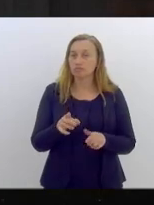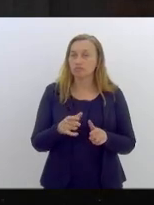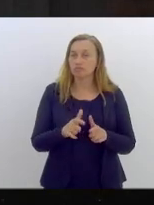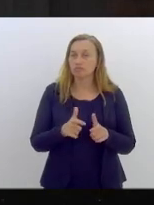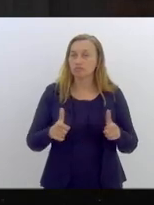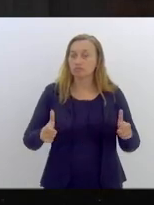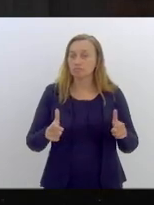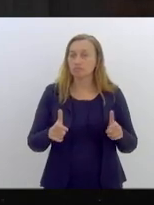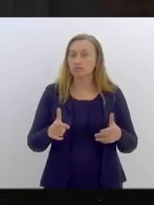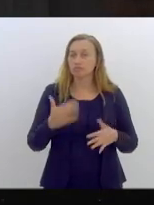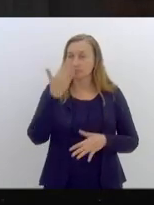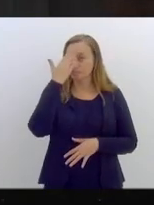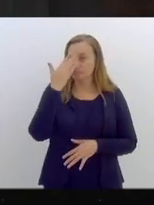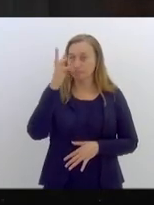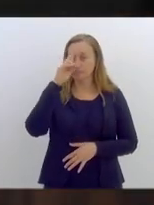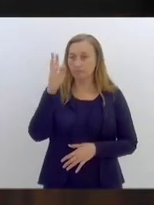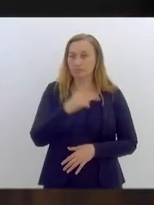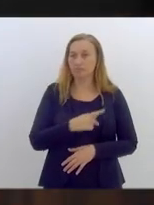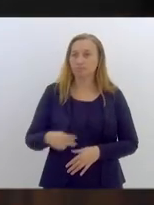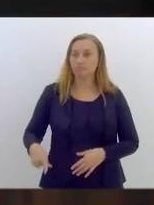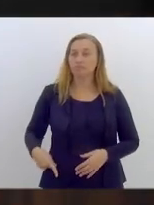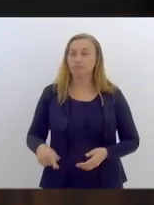obrigado, senhora presidente.